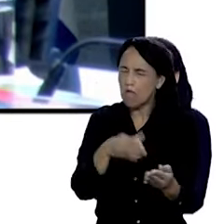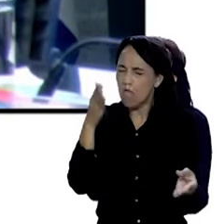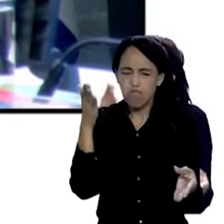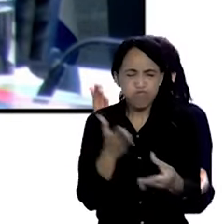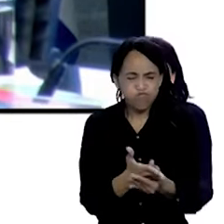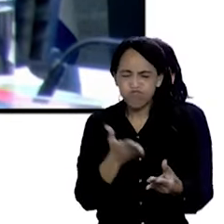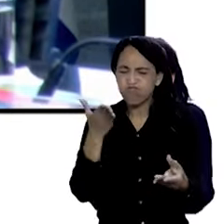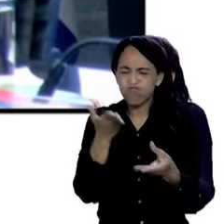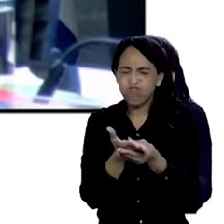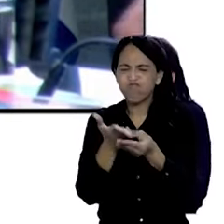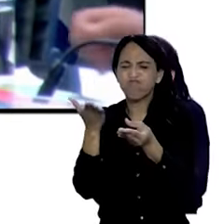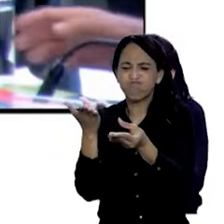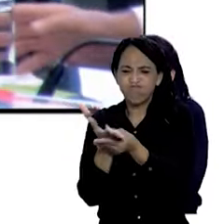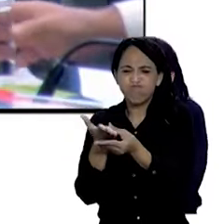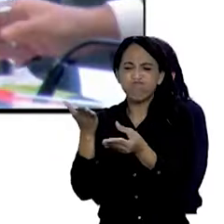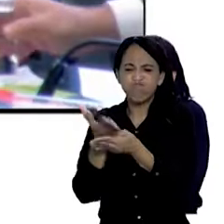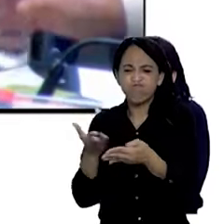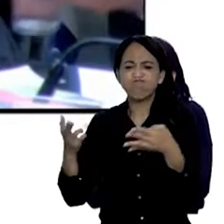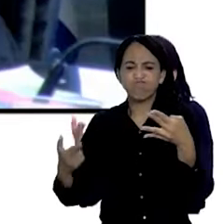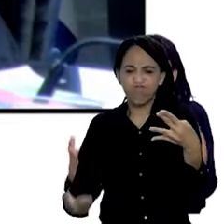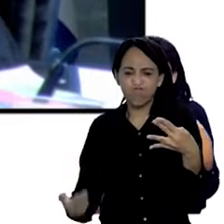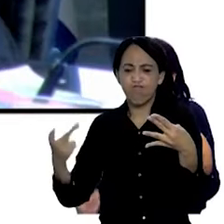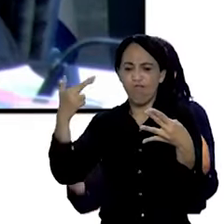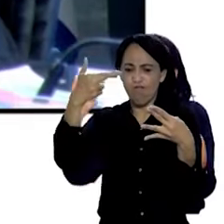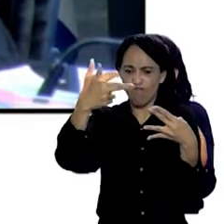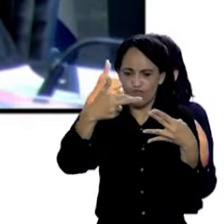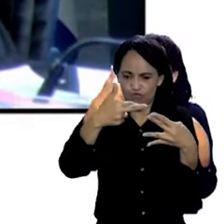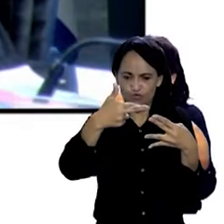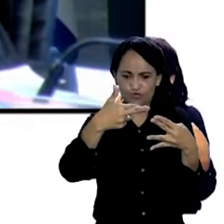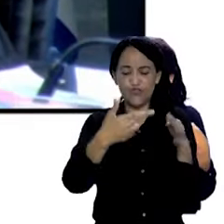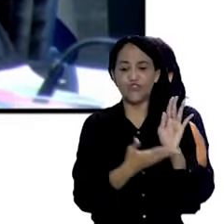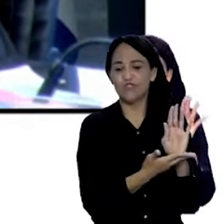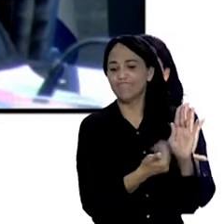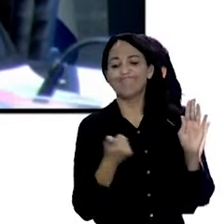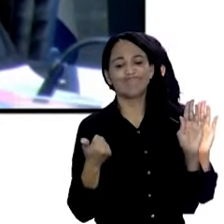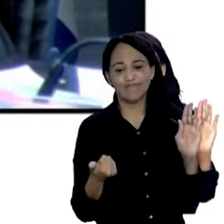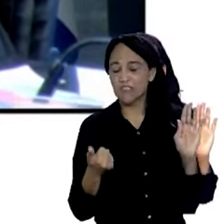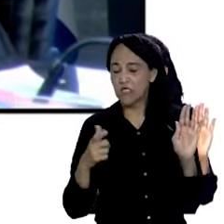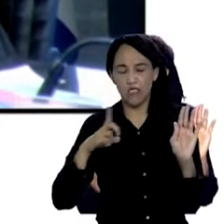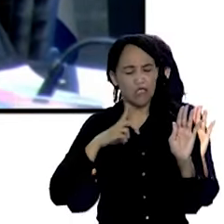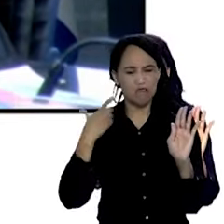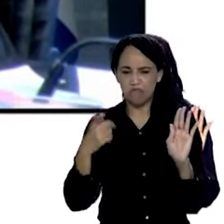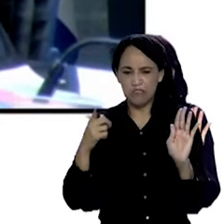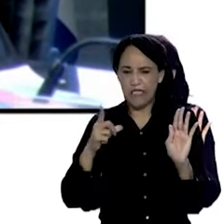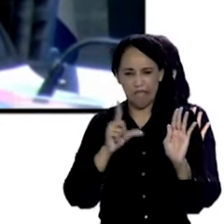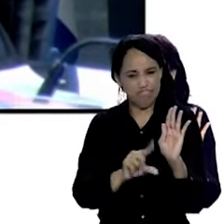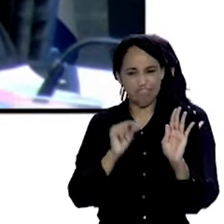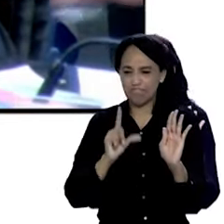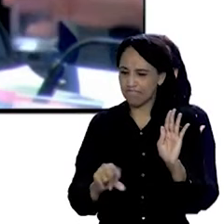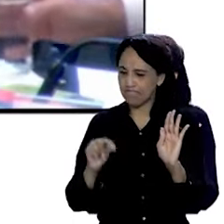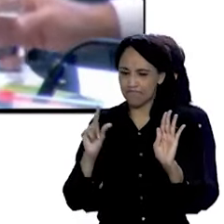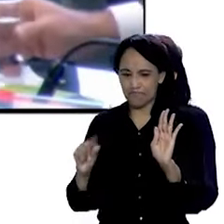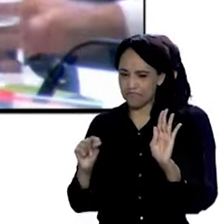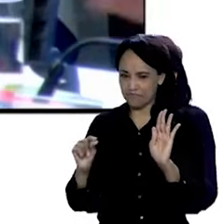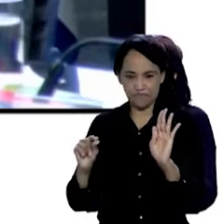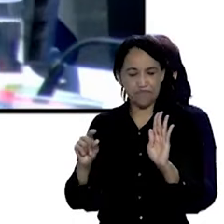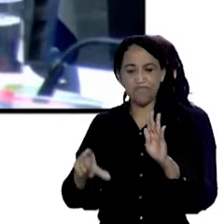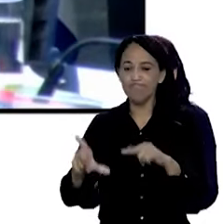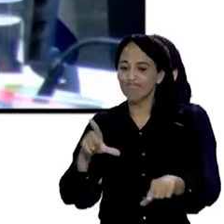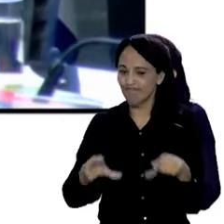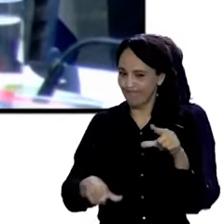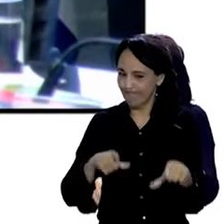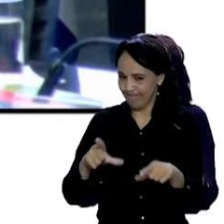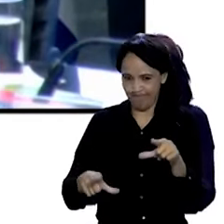de recurso de cassação não tem filtro nenhum funcional vamos olhar que tem